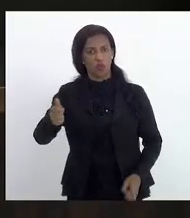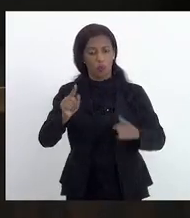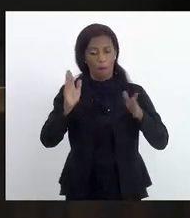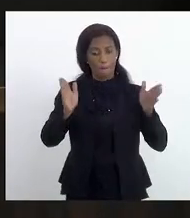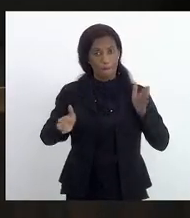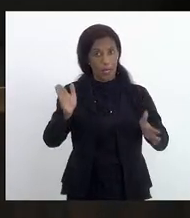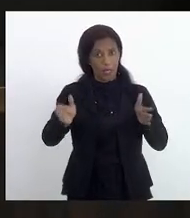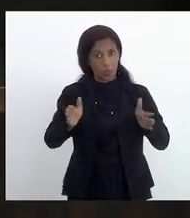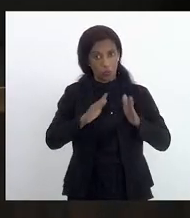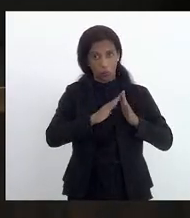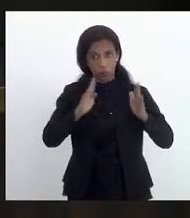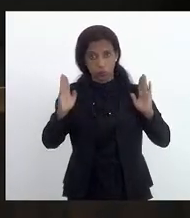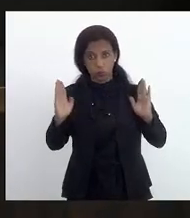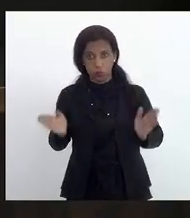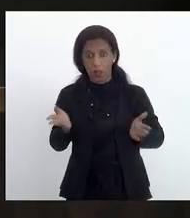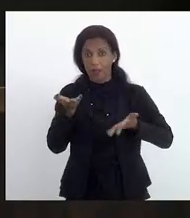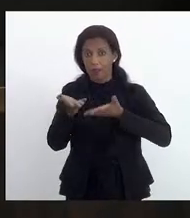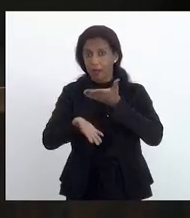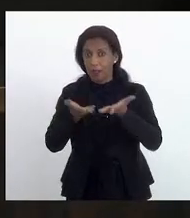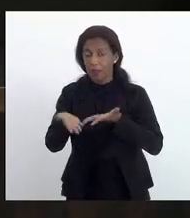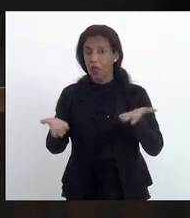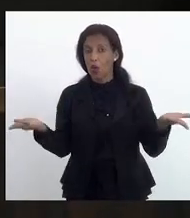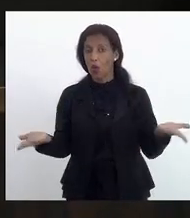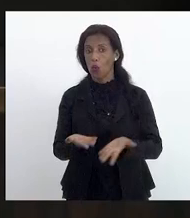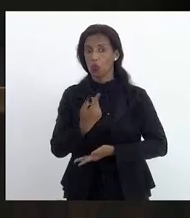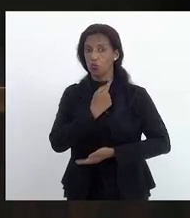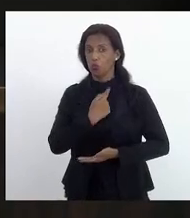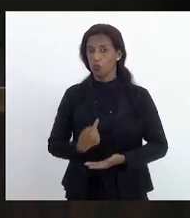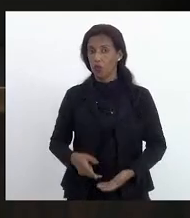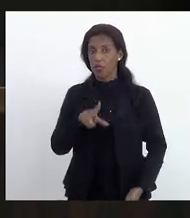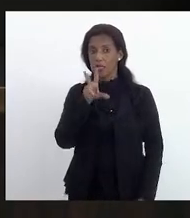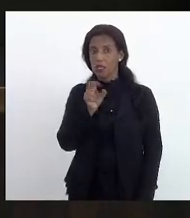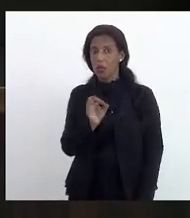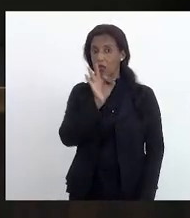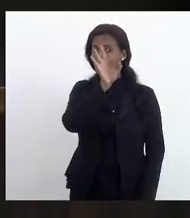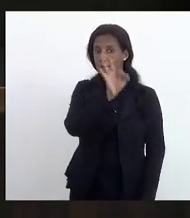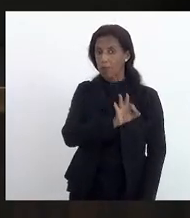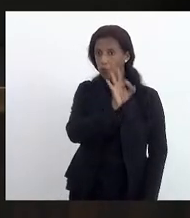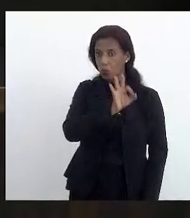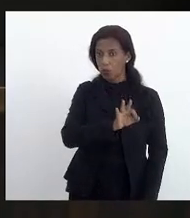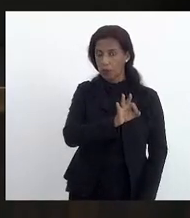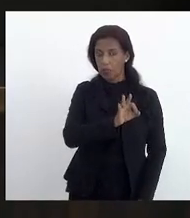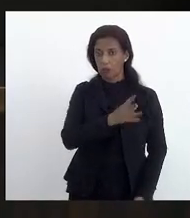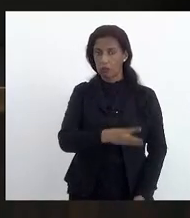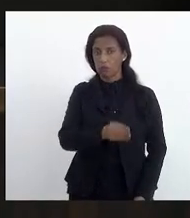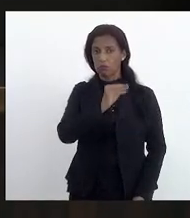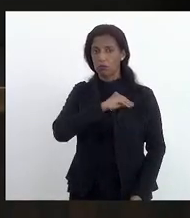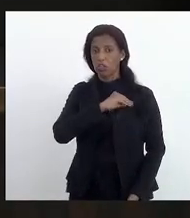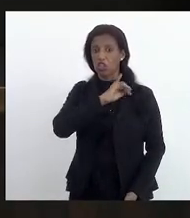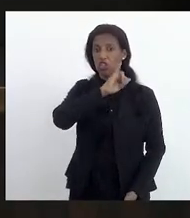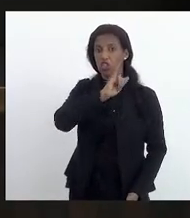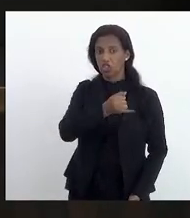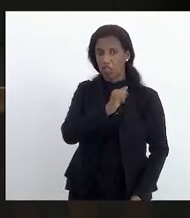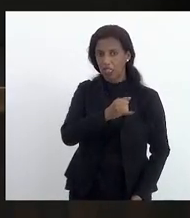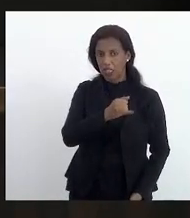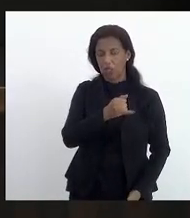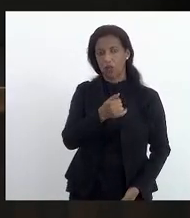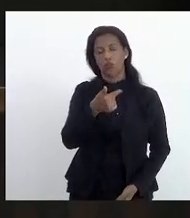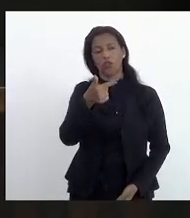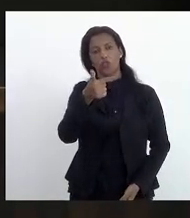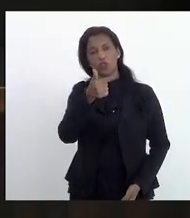novo, tratei hoje com o governador Cláudio Castro, 50% da reposição janeiro de